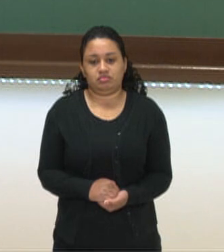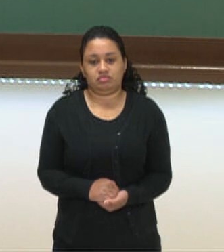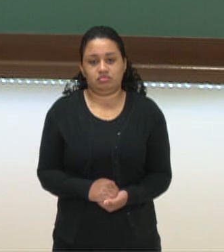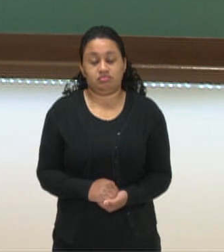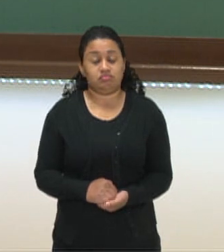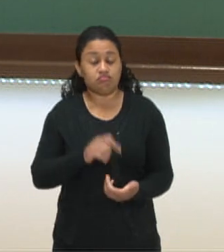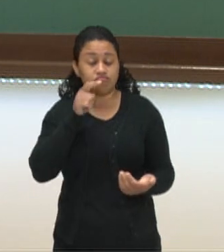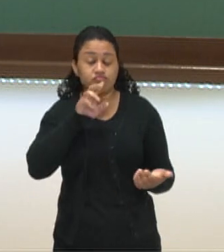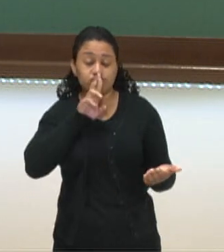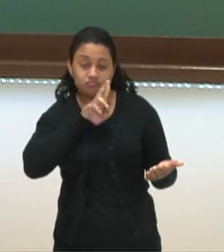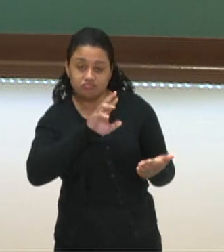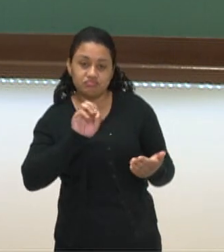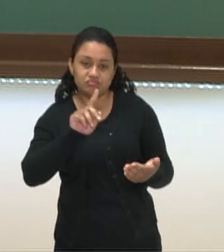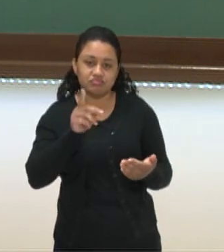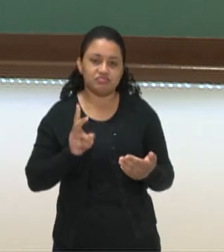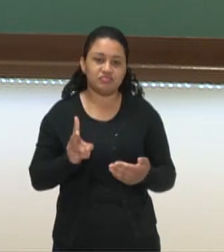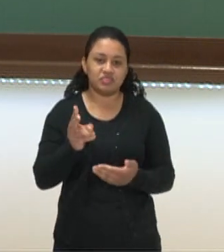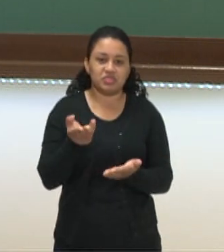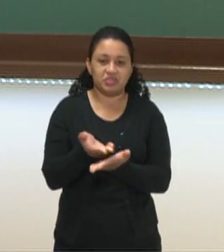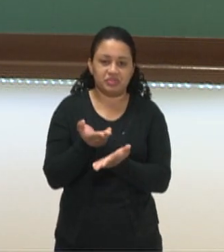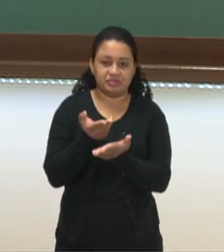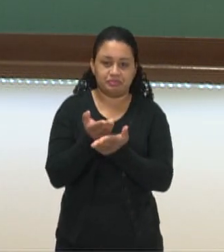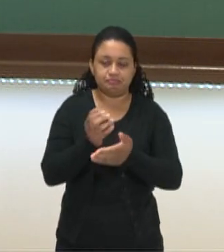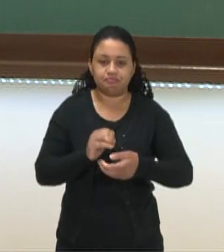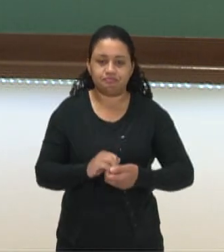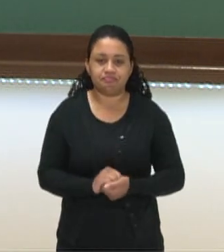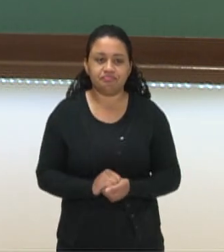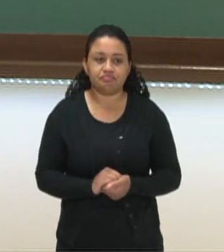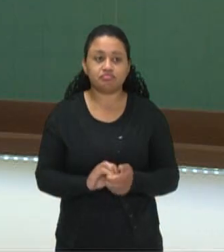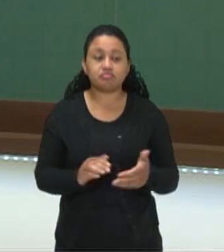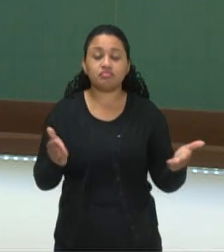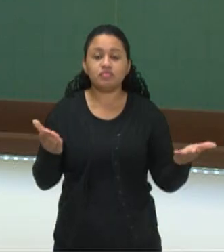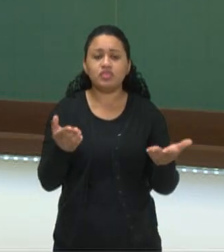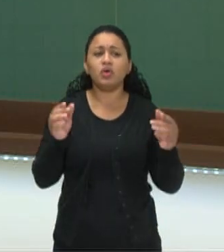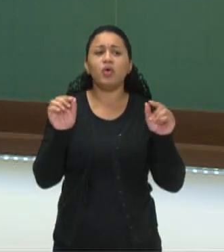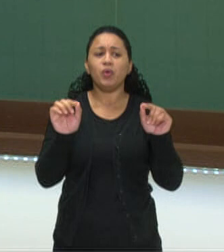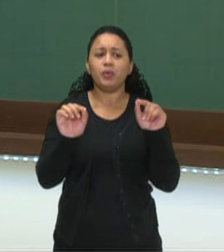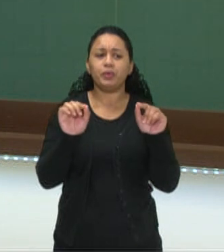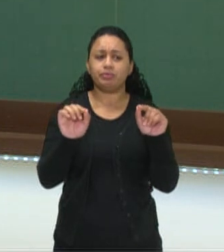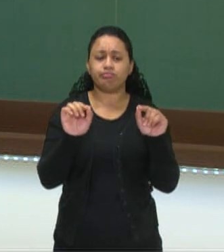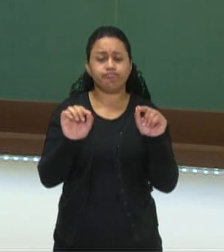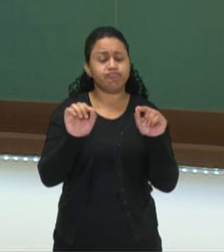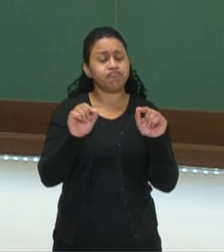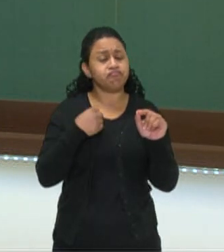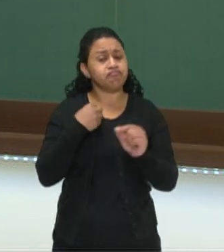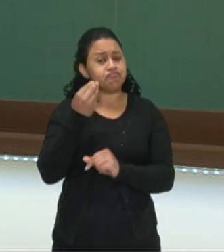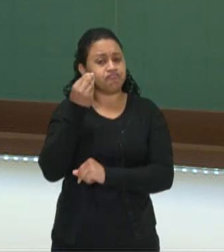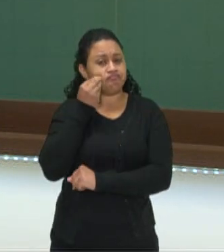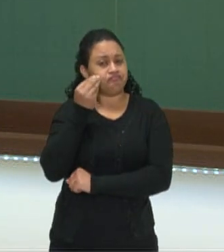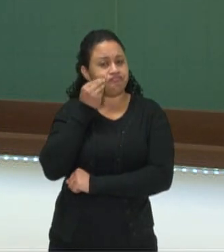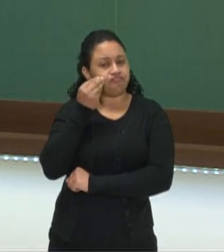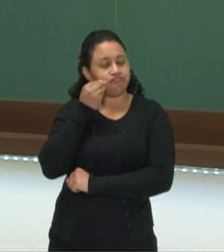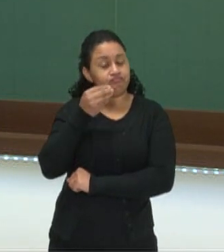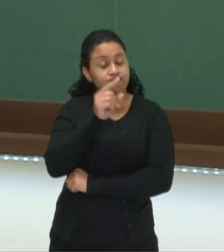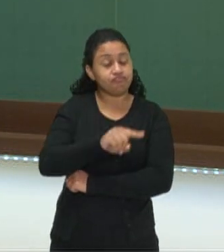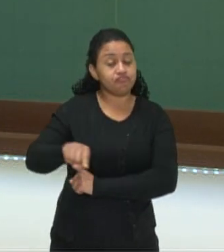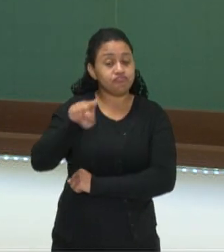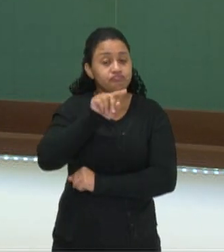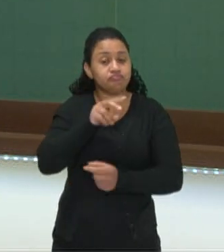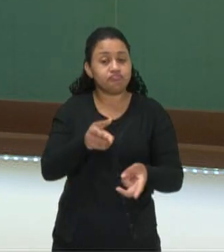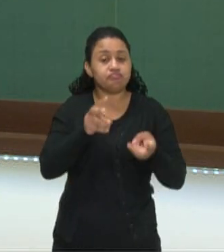Responderam lá, pessoal? Beleza, vamos em frente. Agora a gente vai fazer uma pequena experimentação, agora para vocês